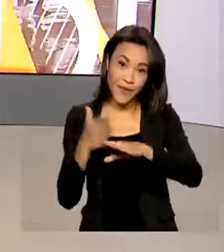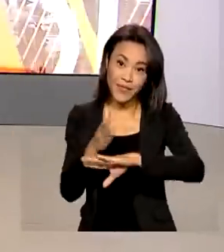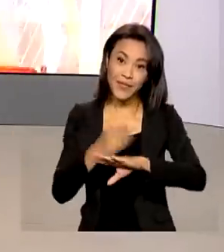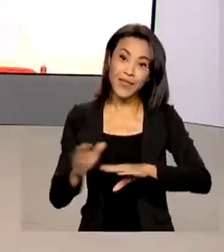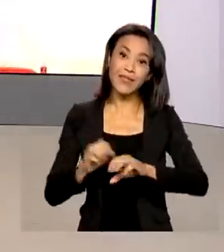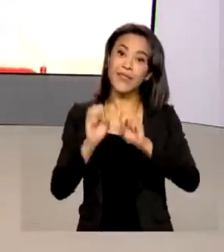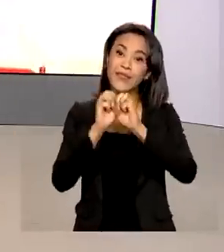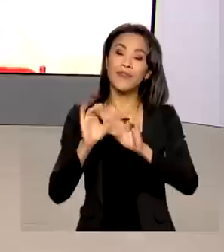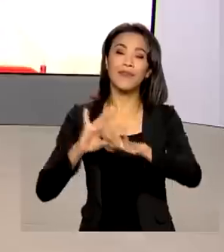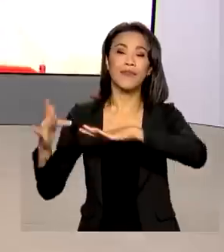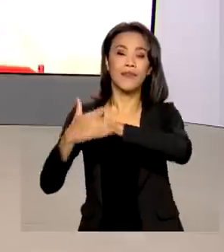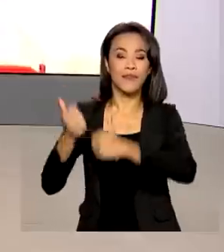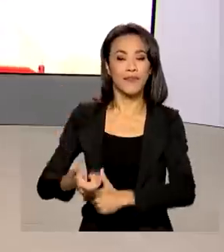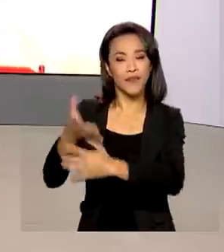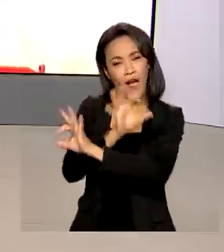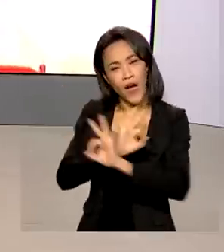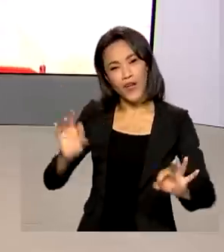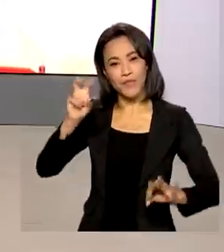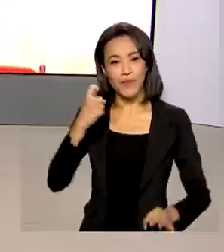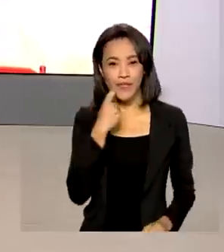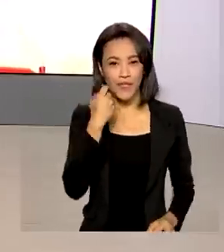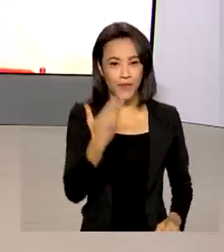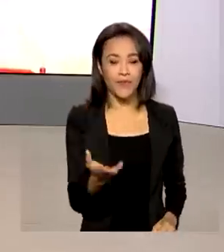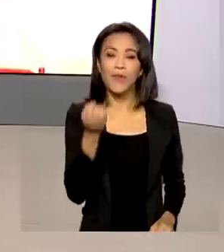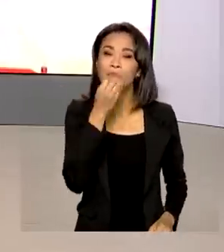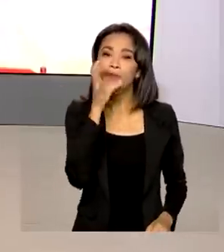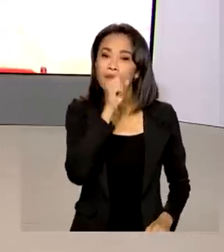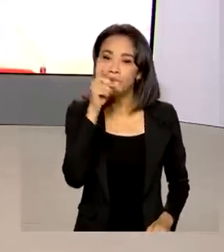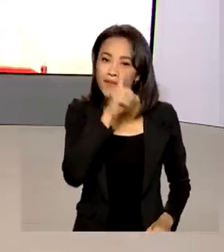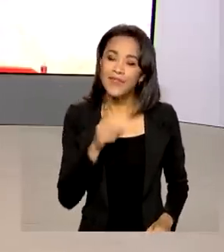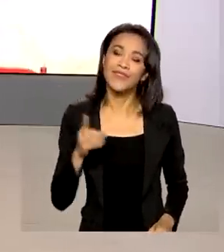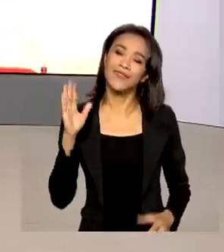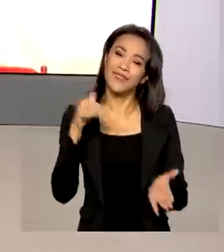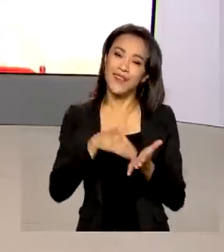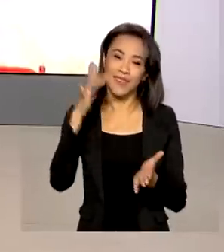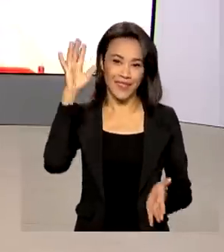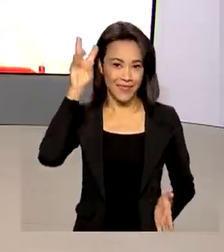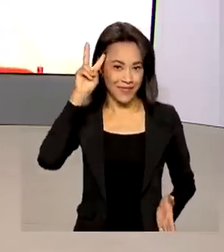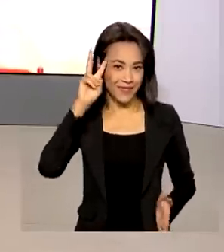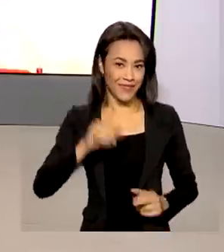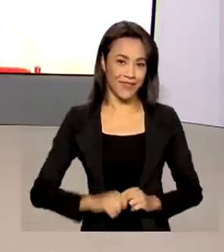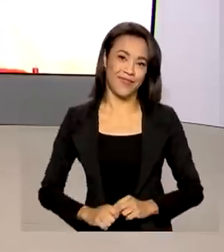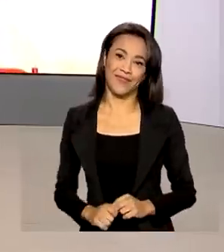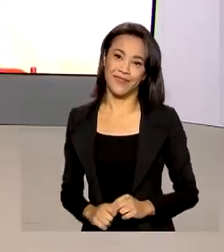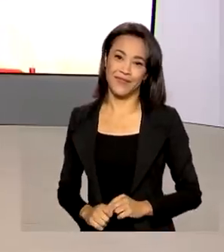da TV Brasil. Uma ótima sexta-feira para você, um bom fim de semana e até segunda.